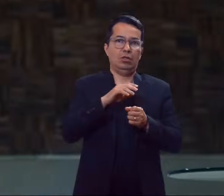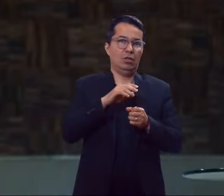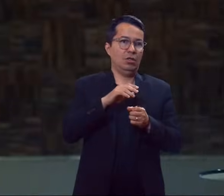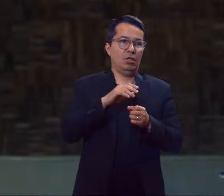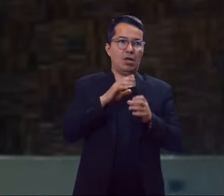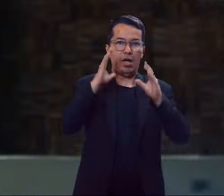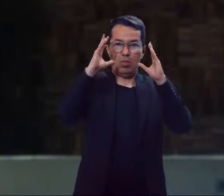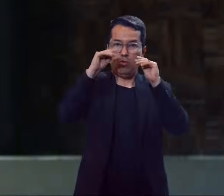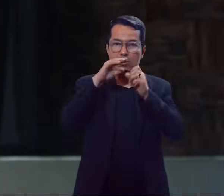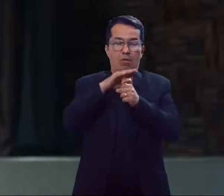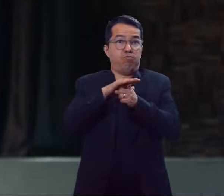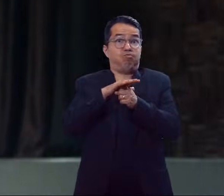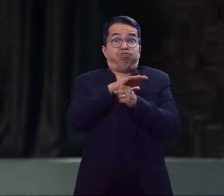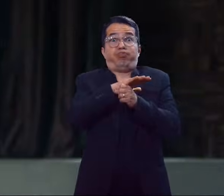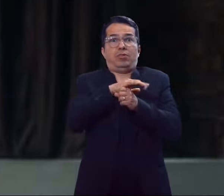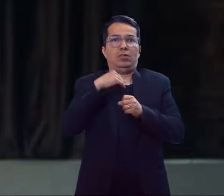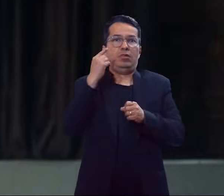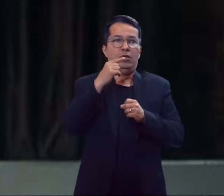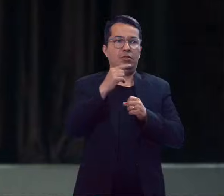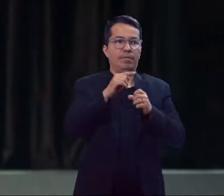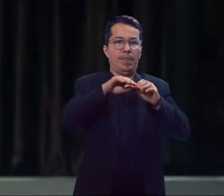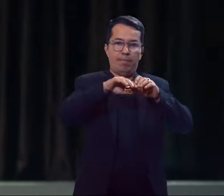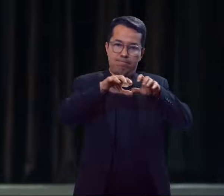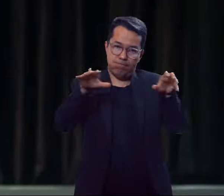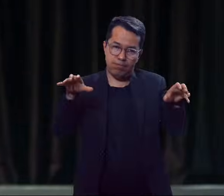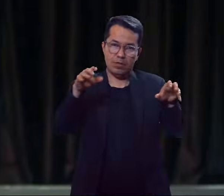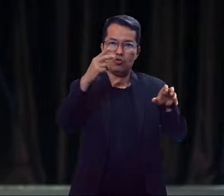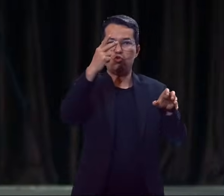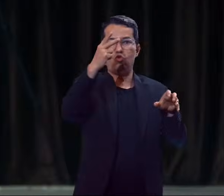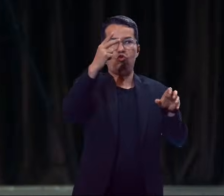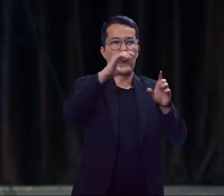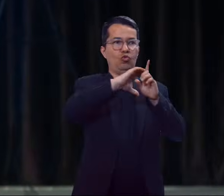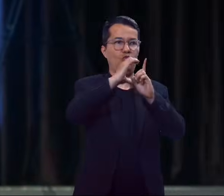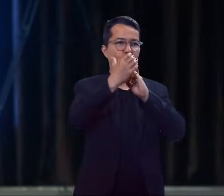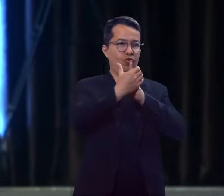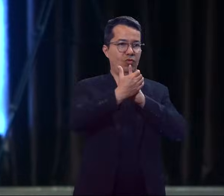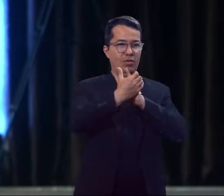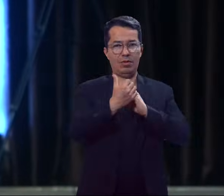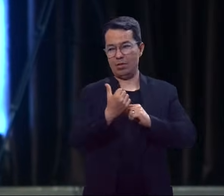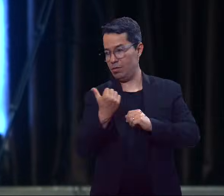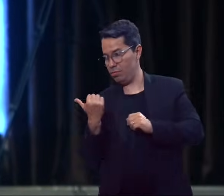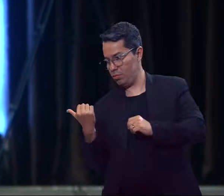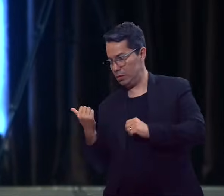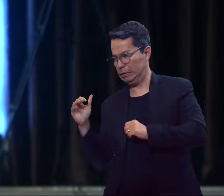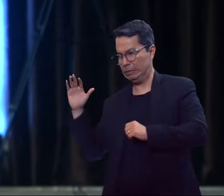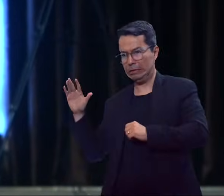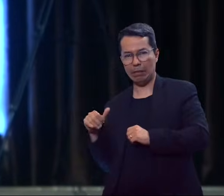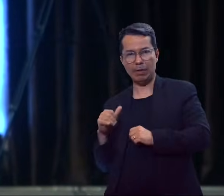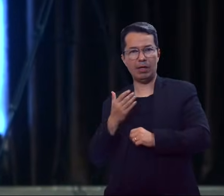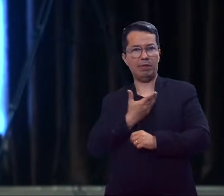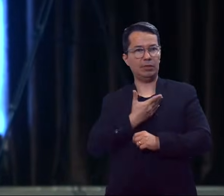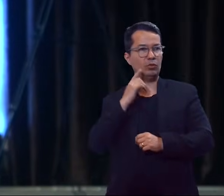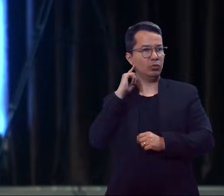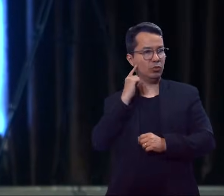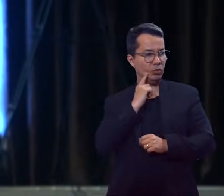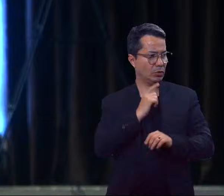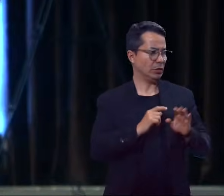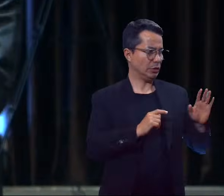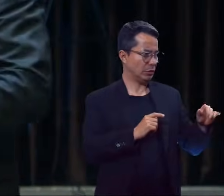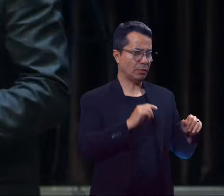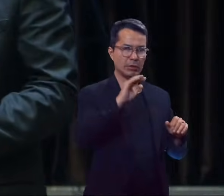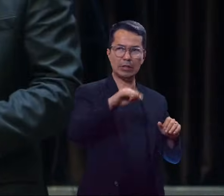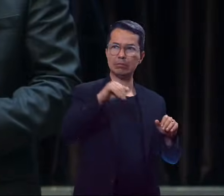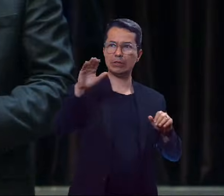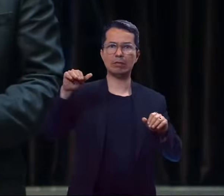dá nome para a cadeira do teu lado, está vazia, que é o irmão que você vai convidar. Amém? Em breve nós vamos encher. Se tiver que abrir mais culto, a